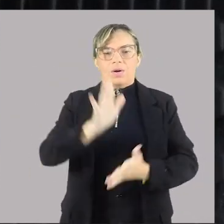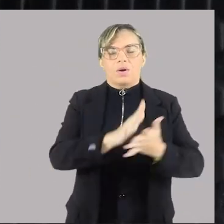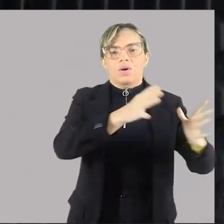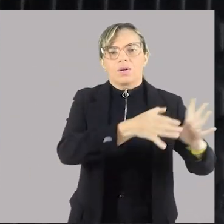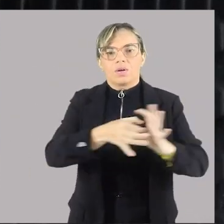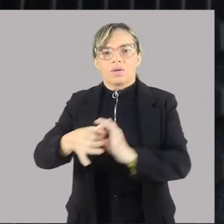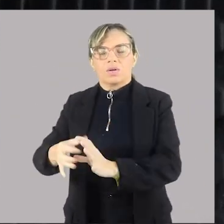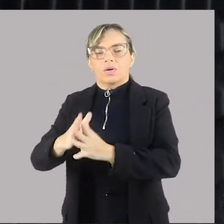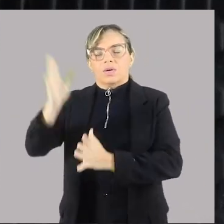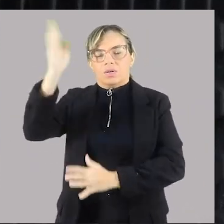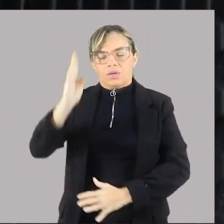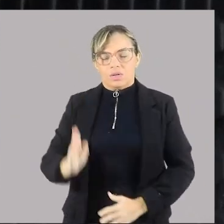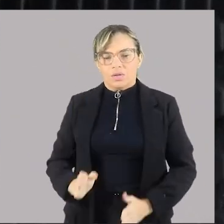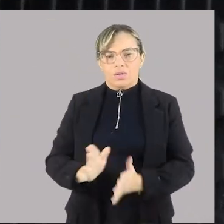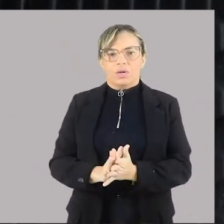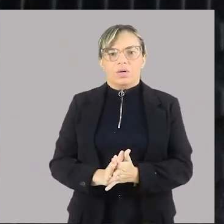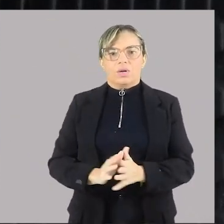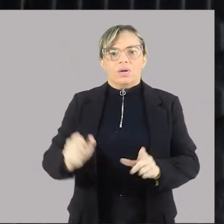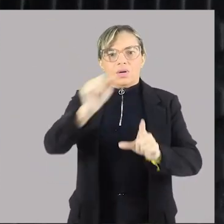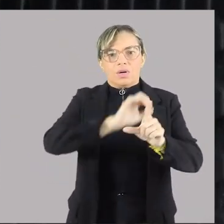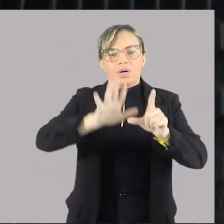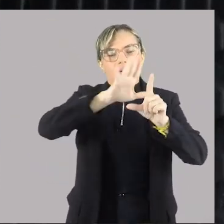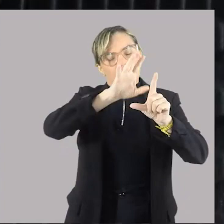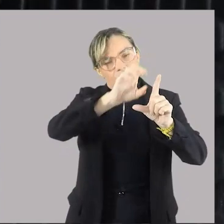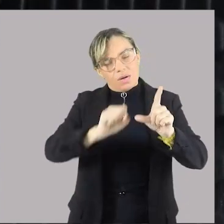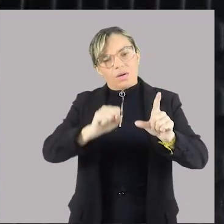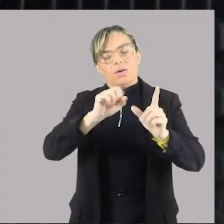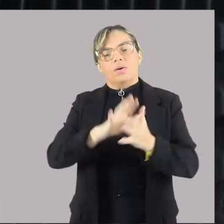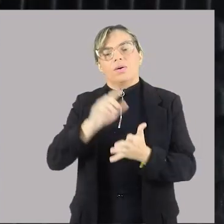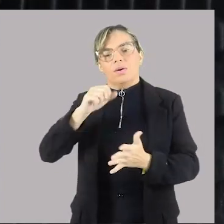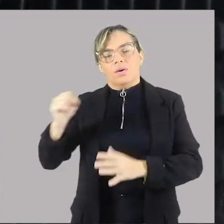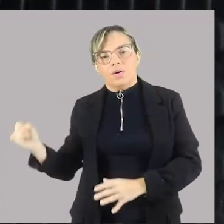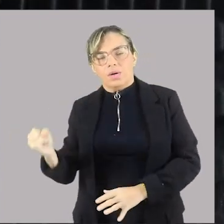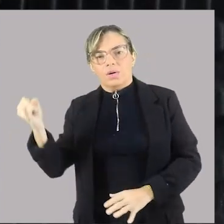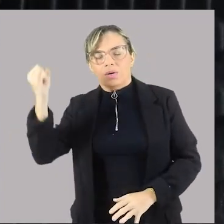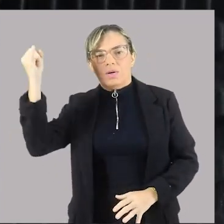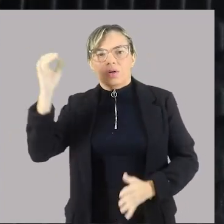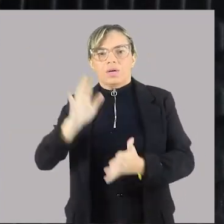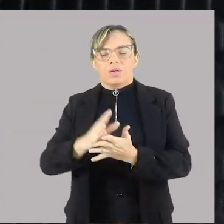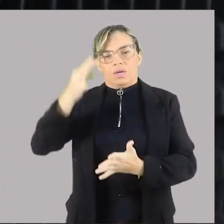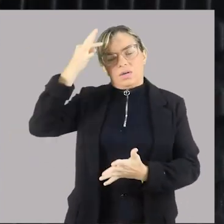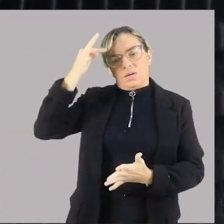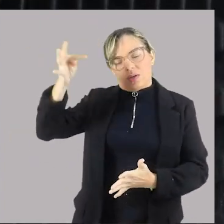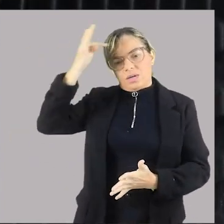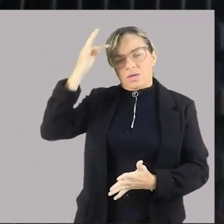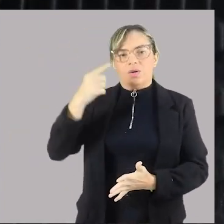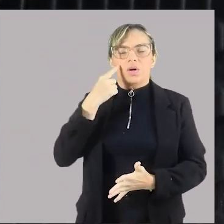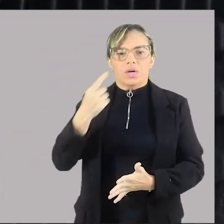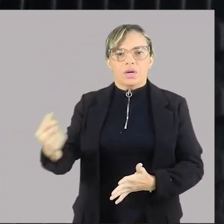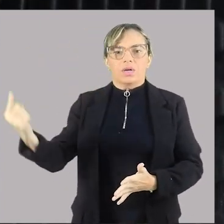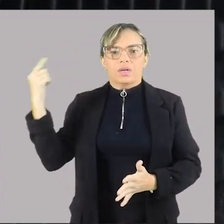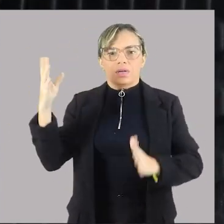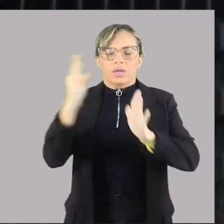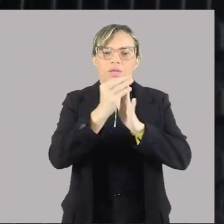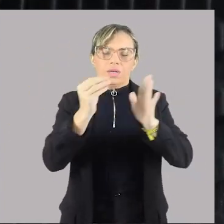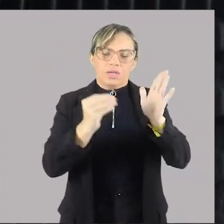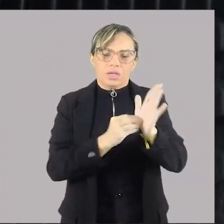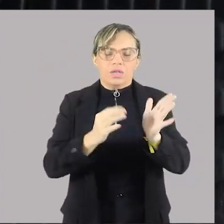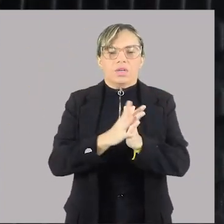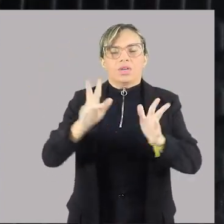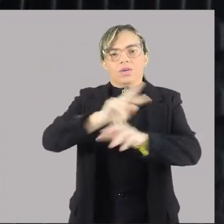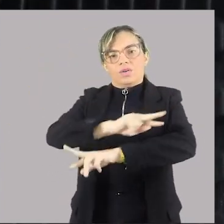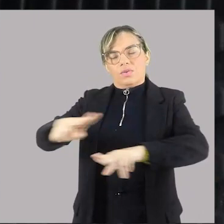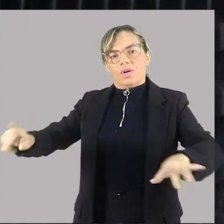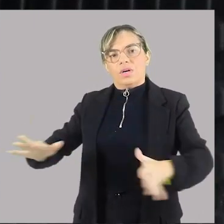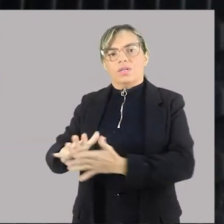que você baixe o QR Code, porque lá você tem a parte teórica dessa aula e de outras aulas, e